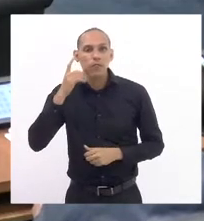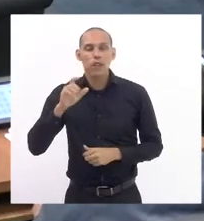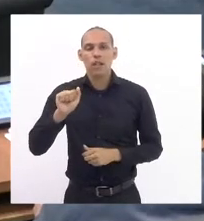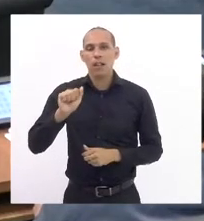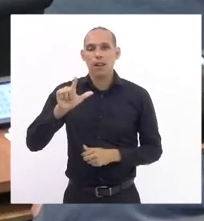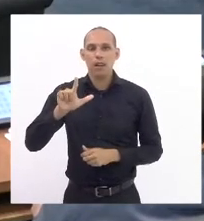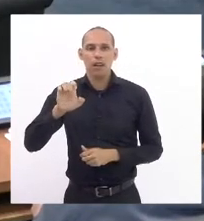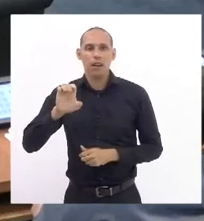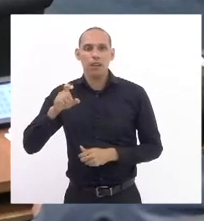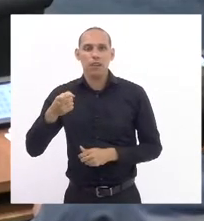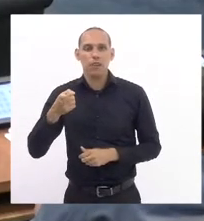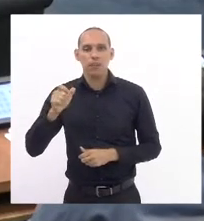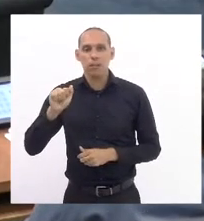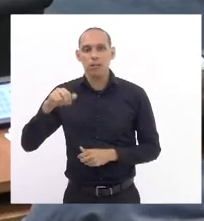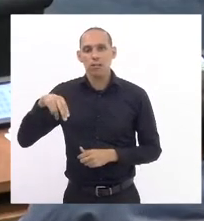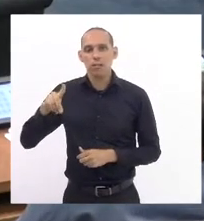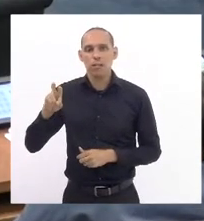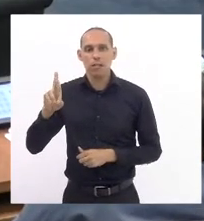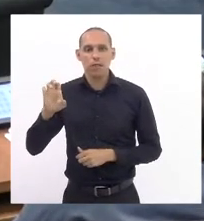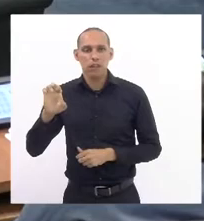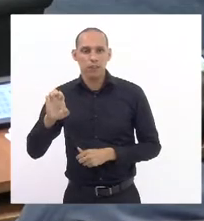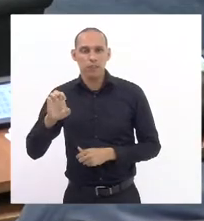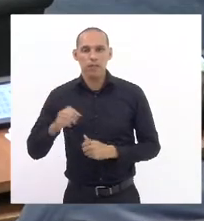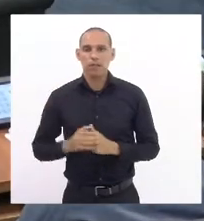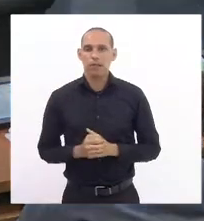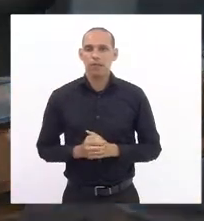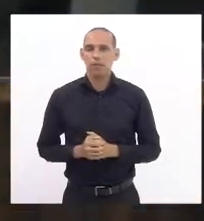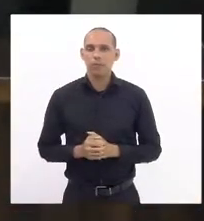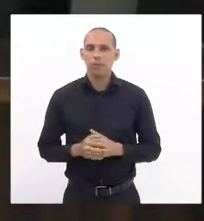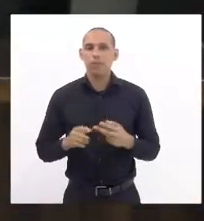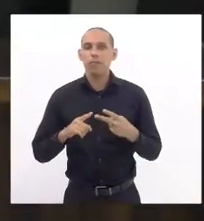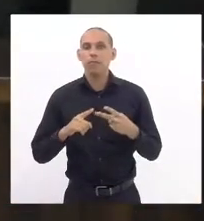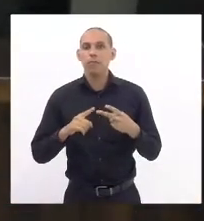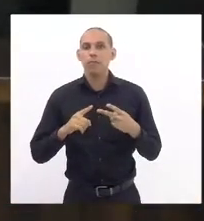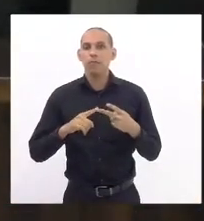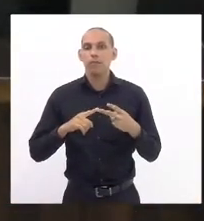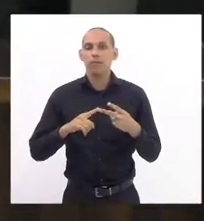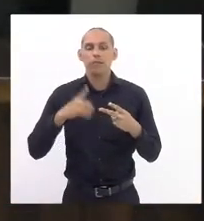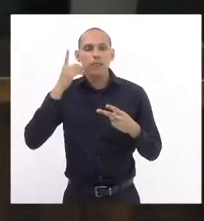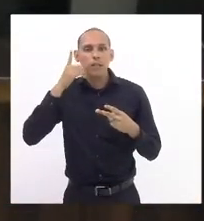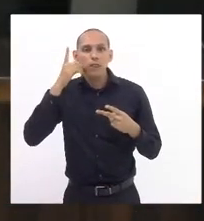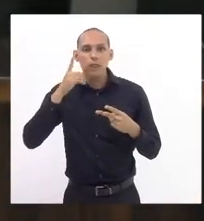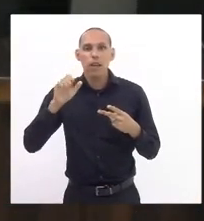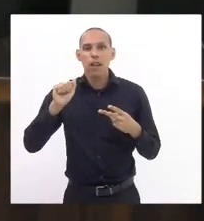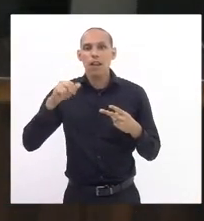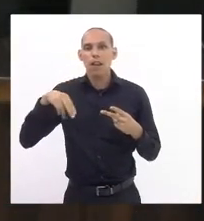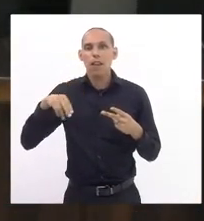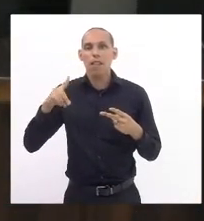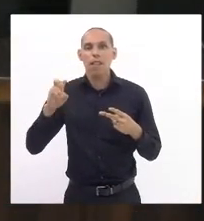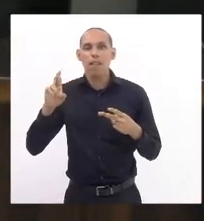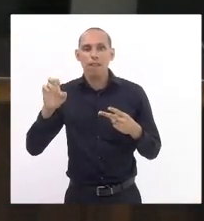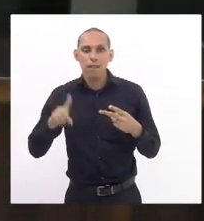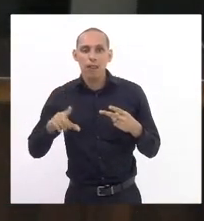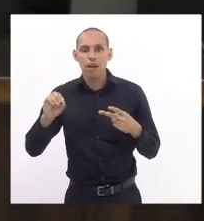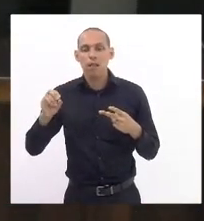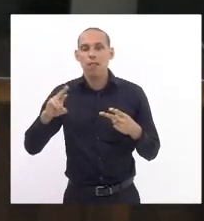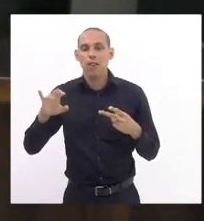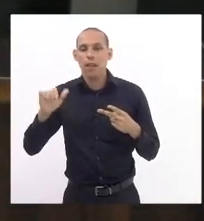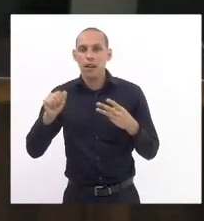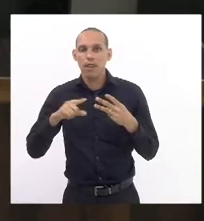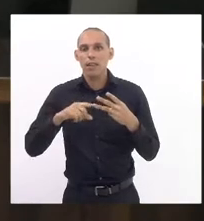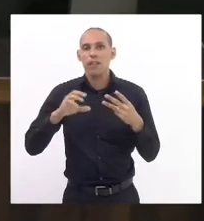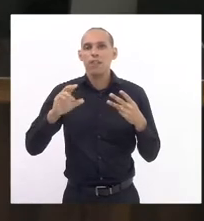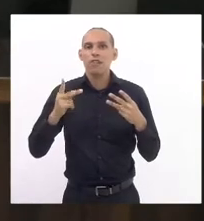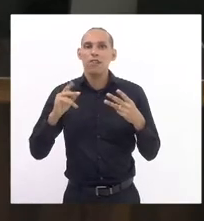Knoploch. Deputado Alexandre Knoploch. Deputado André Correia. Deputado André Correia. Deputado Chico